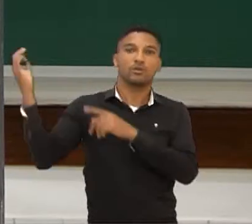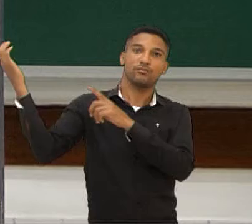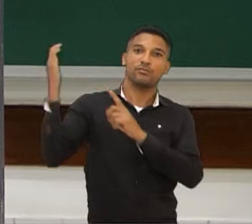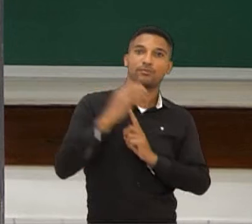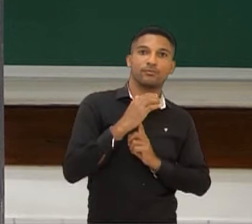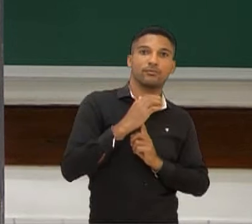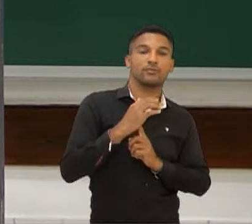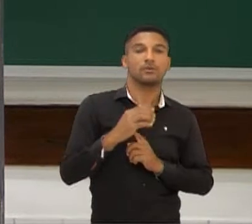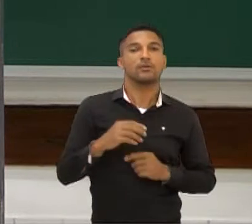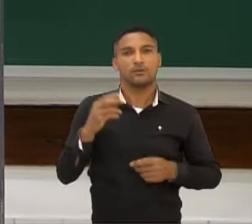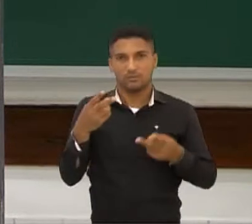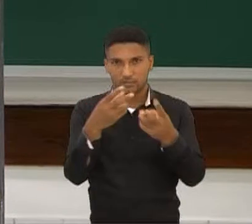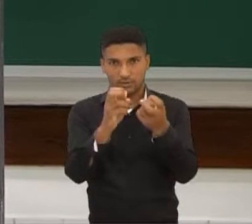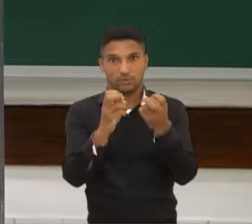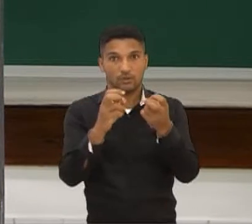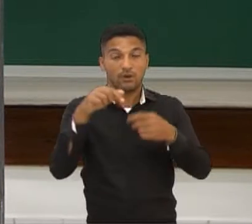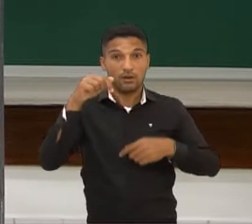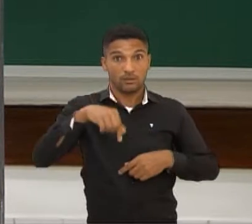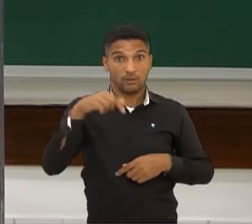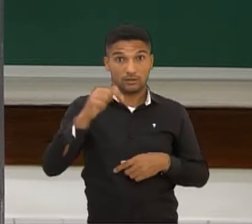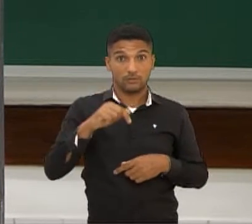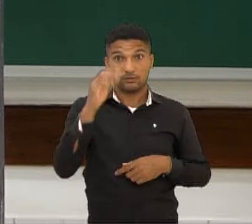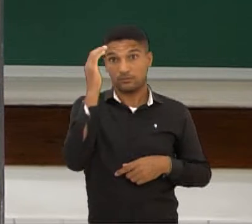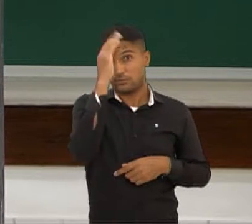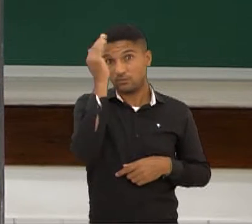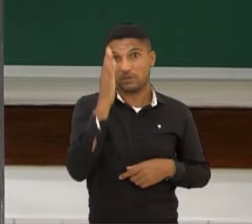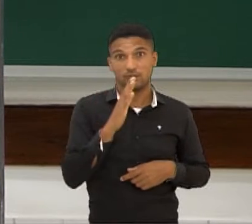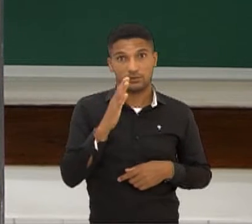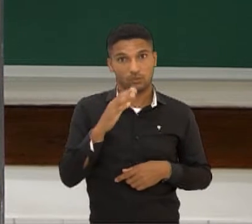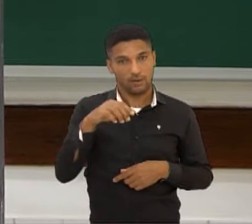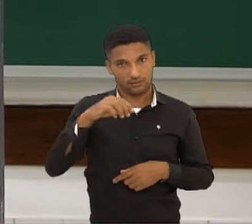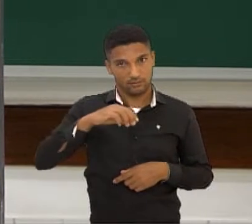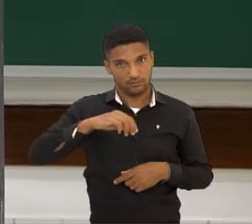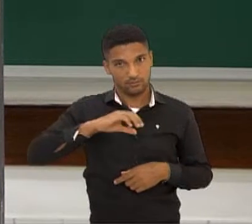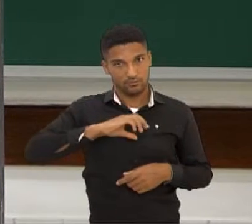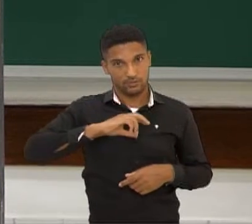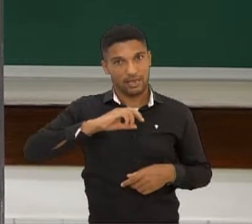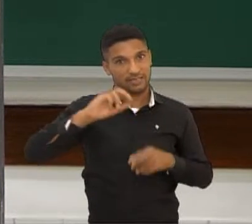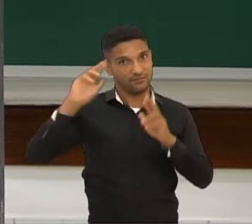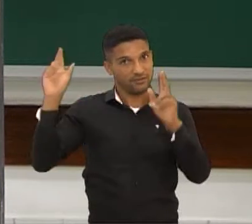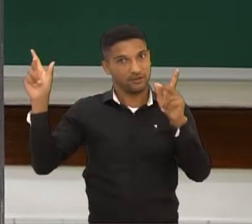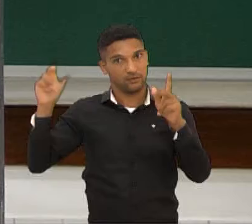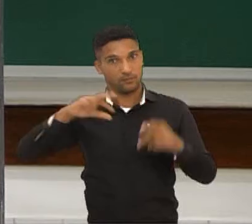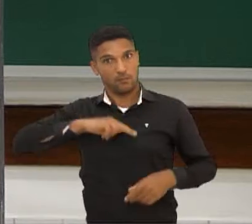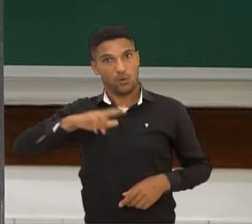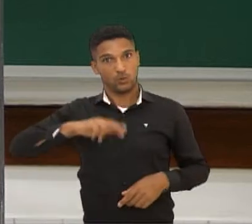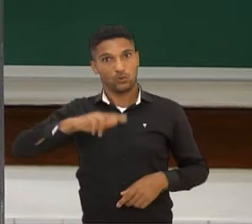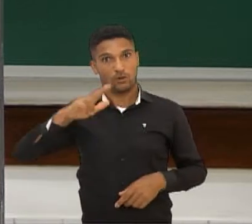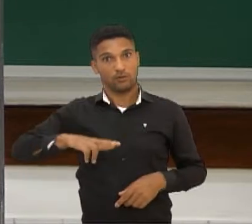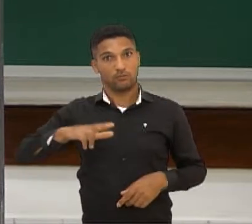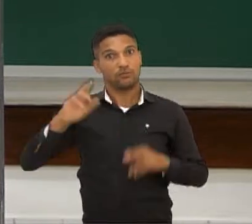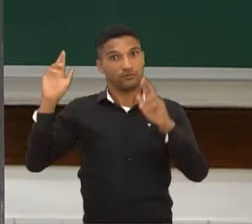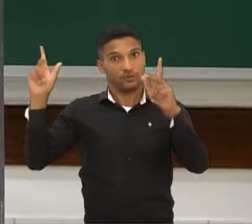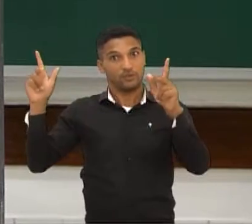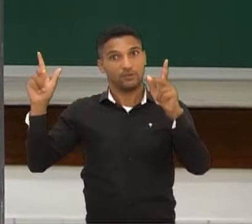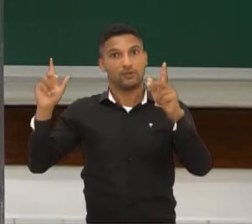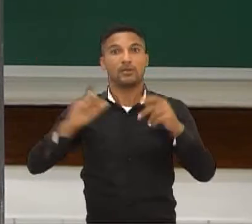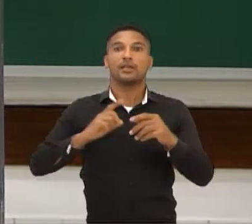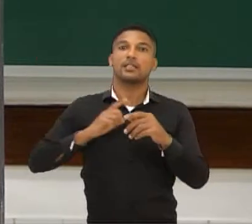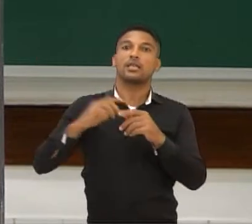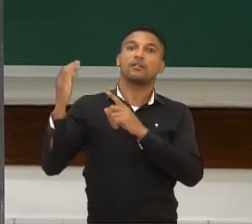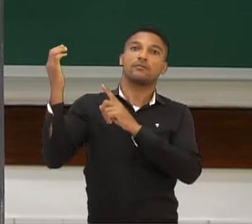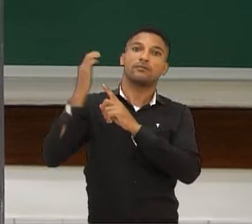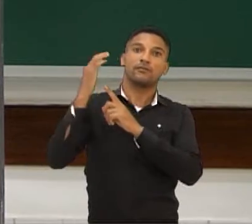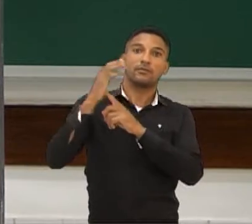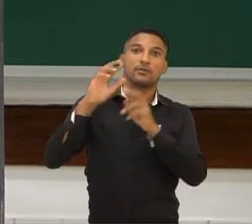no Brasil, ele é um tanto quanto diferente do português falado em Portugal. Nós vamos ter influência de vários povos